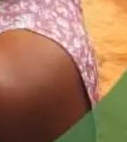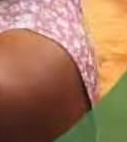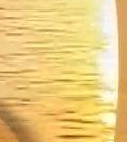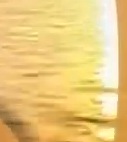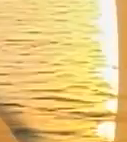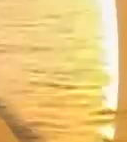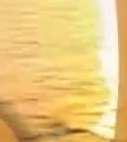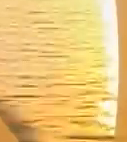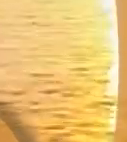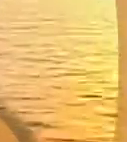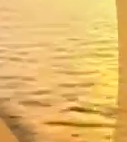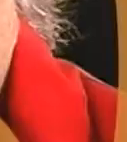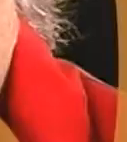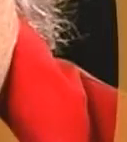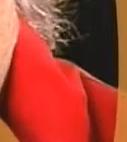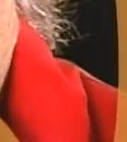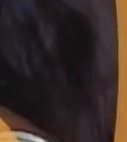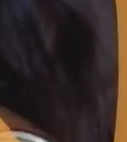Música